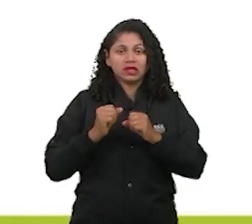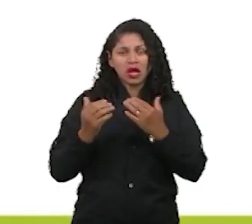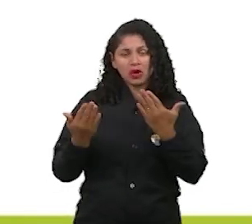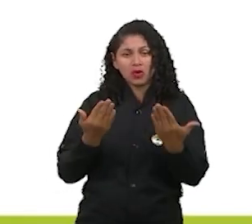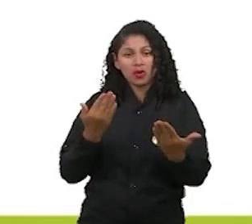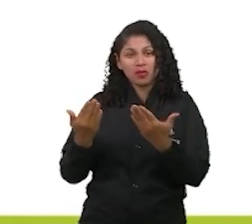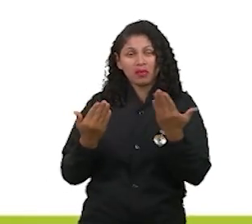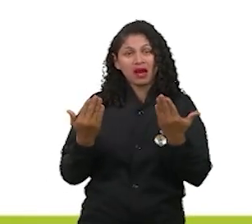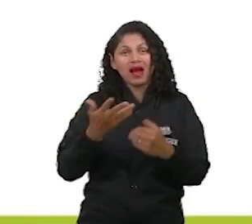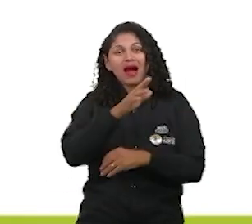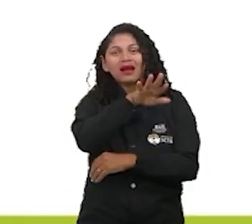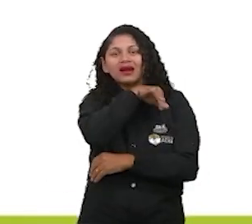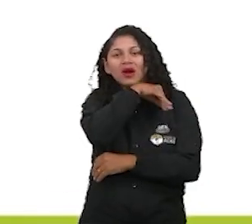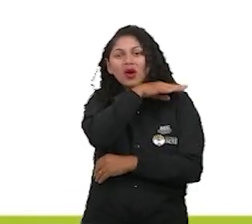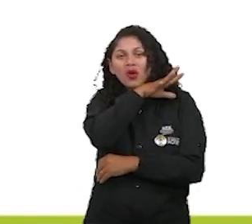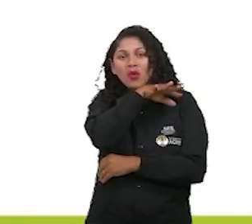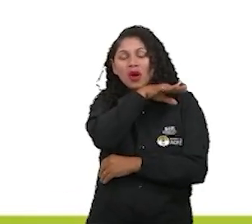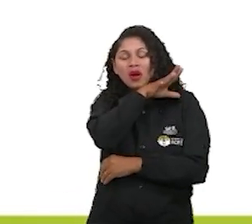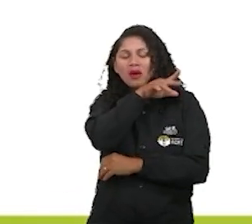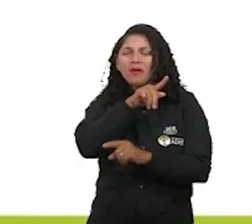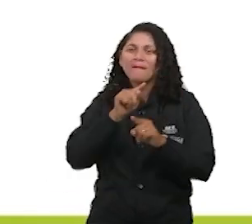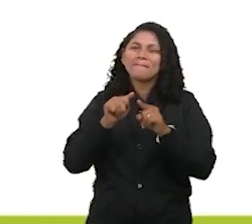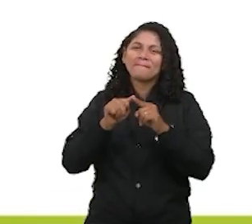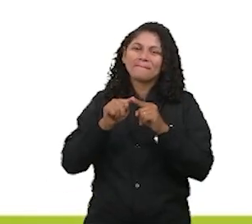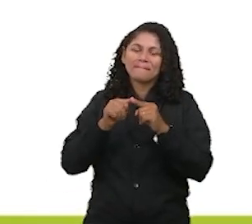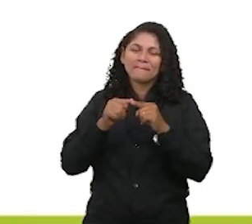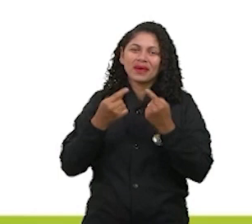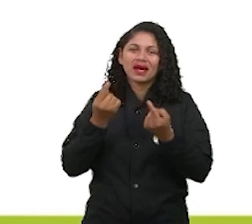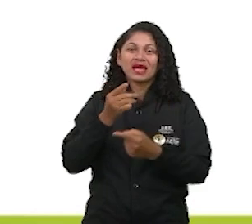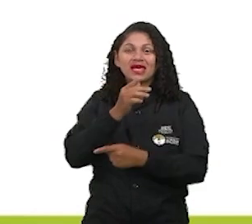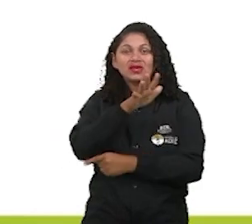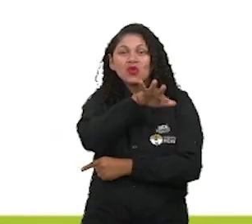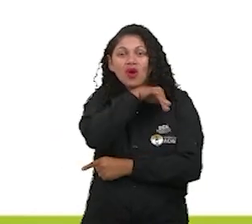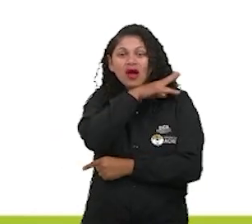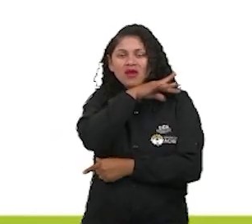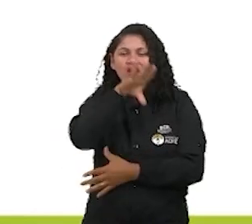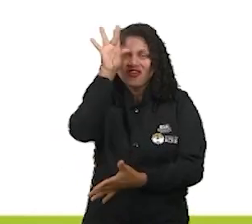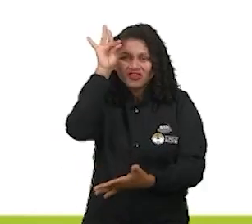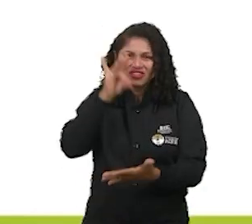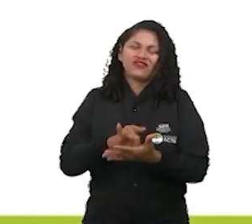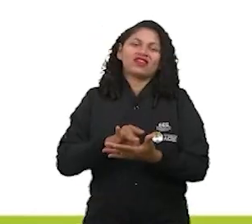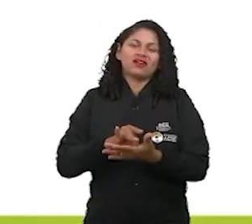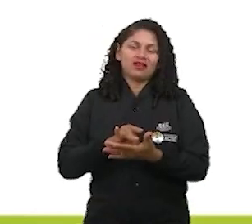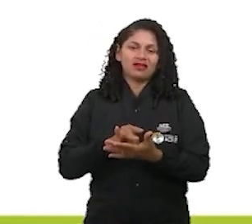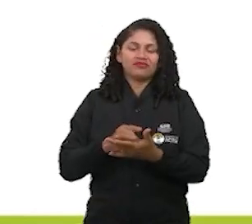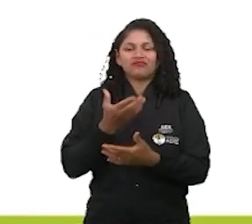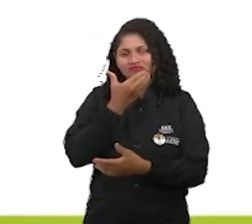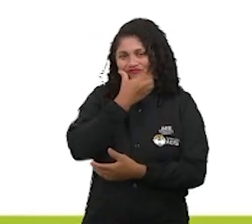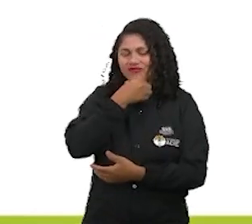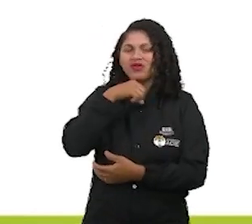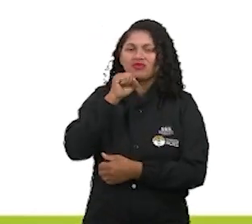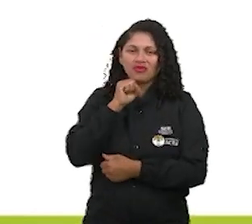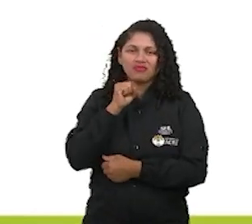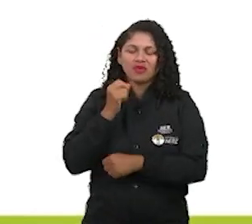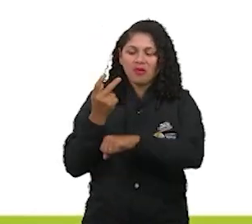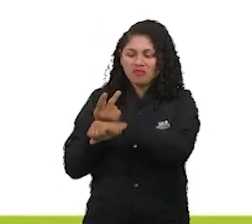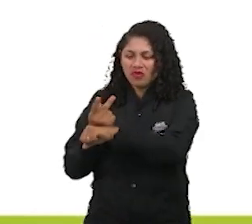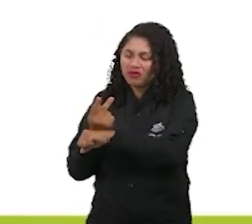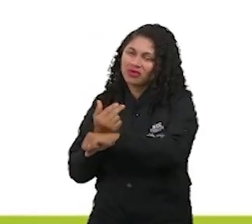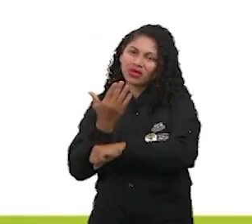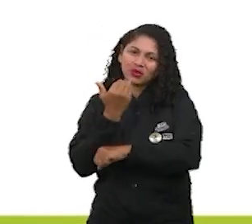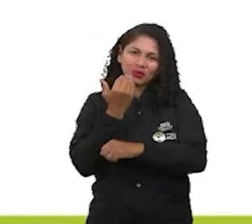contas esse bicho era um homem que procurava um alimento para comer, um homem que procurava saciar sua fome, ainda que